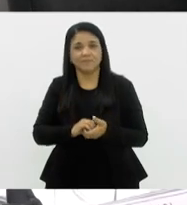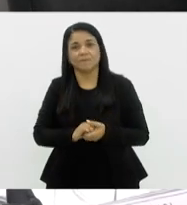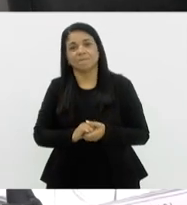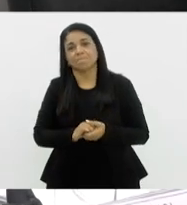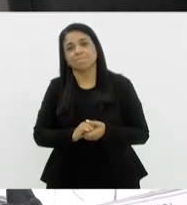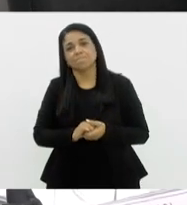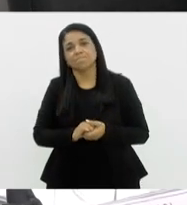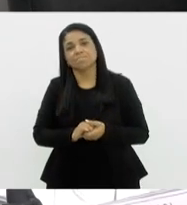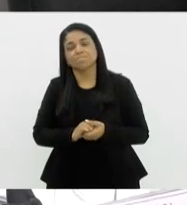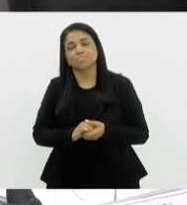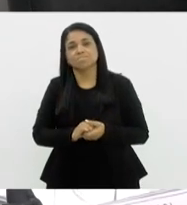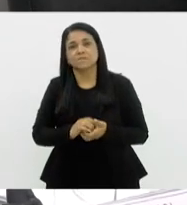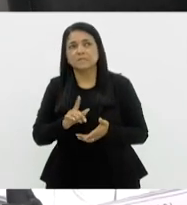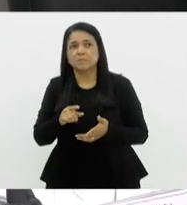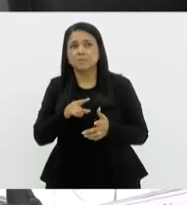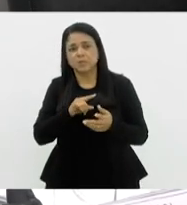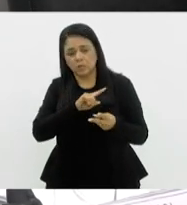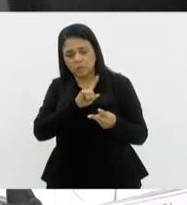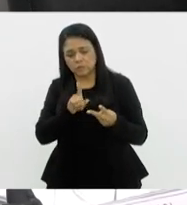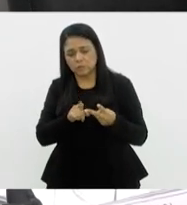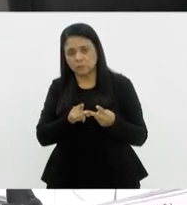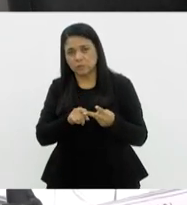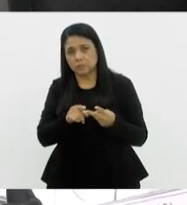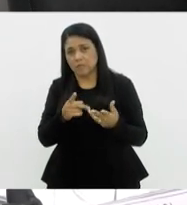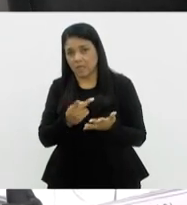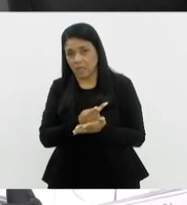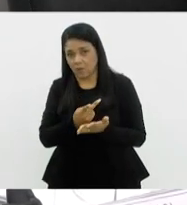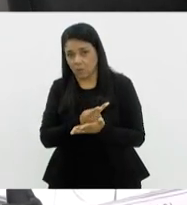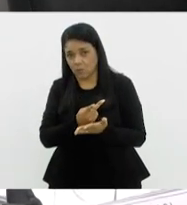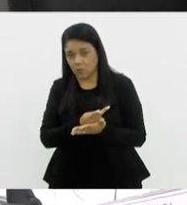E, se não me engano, também tem outro erro de...